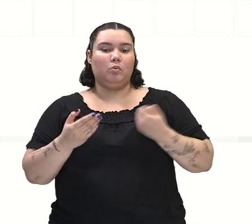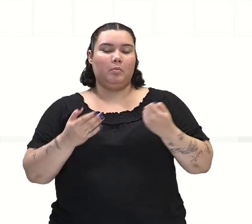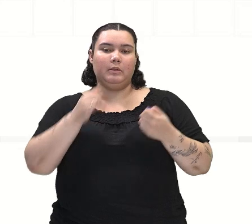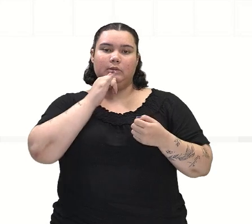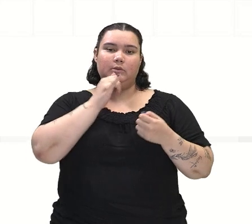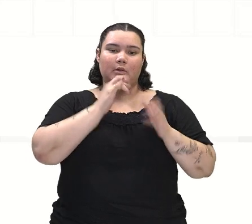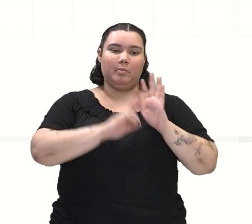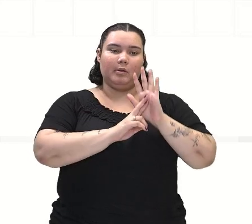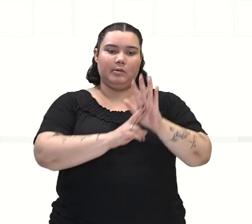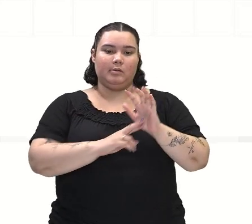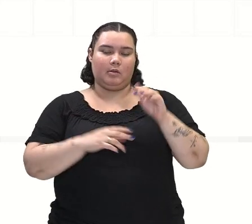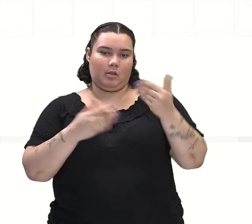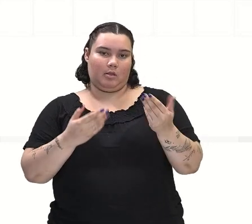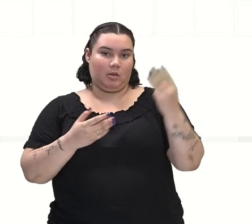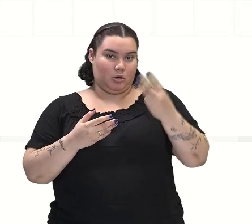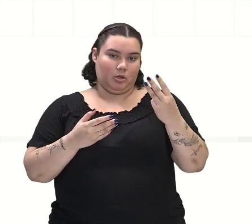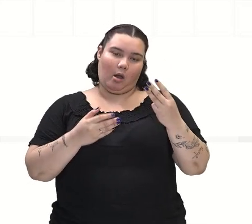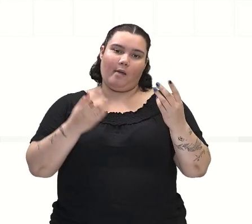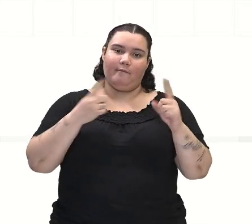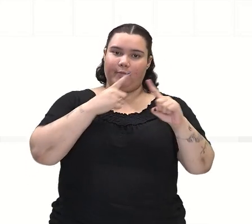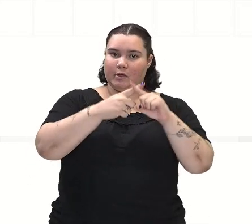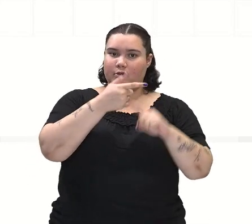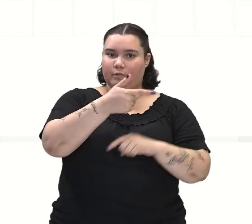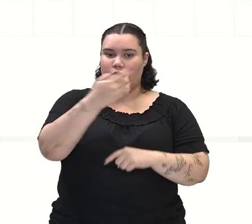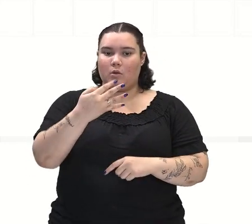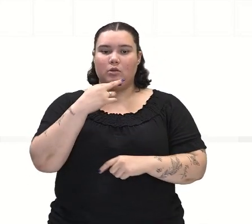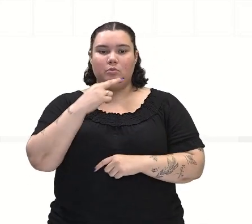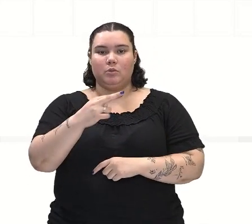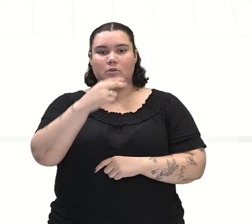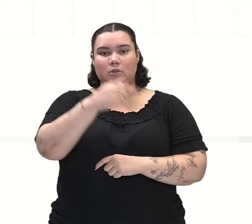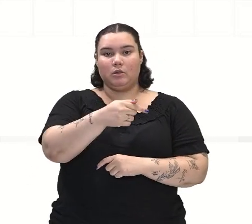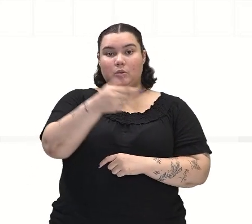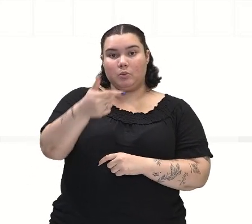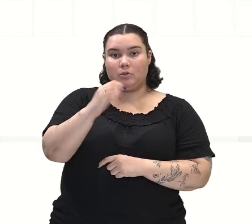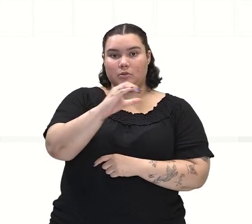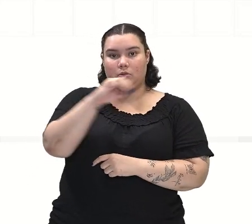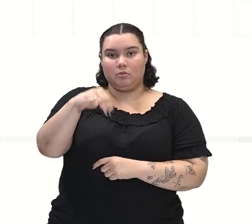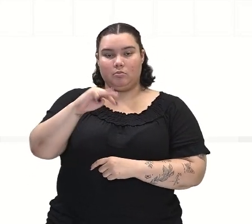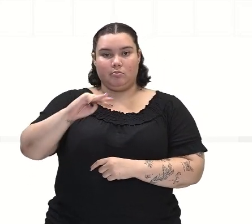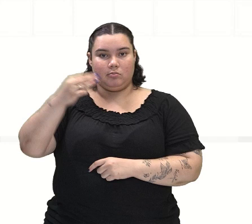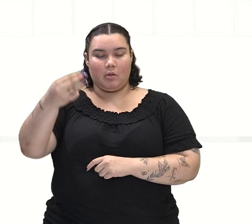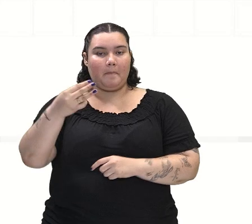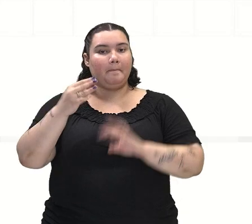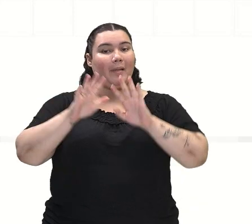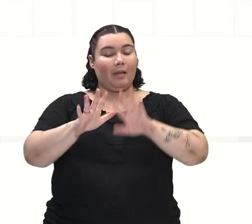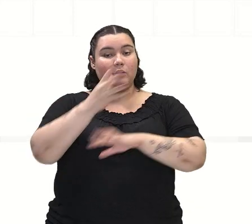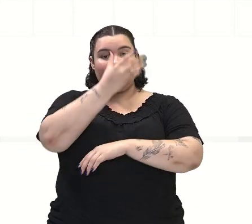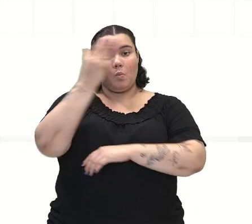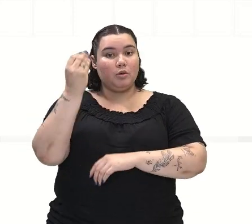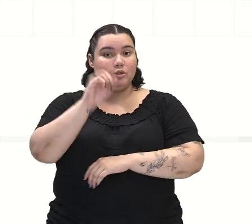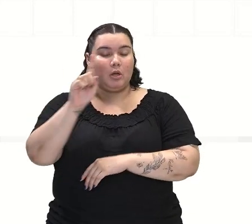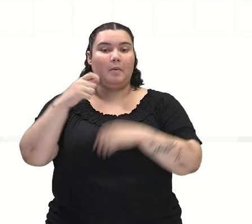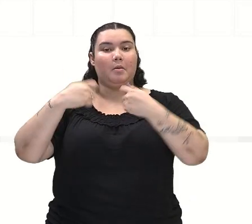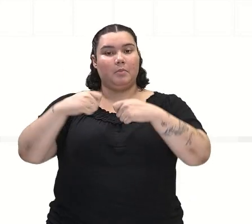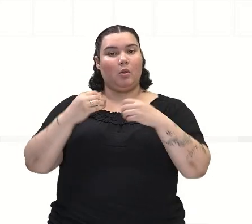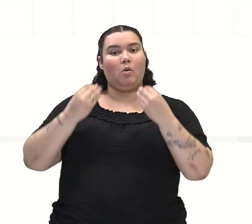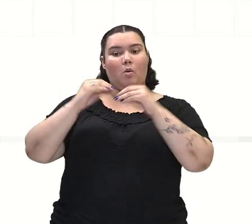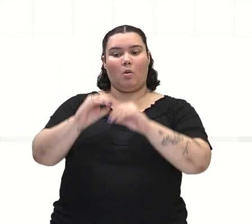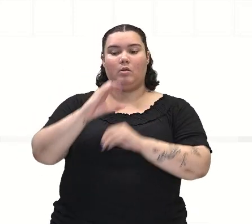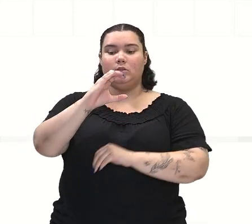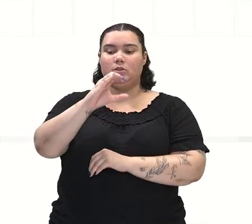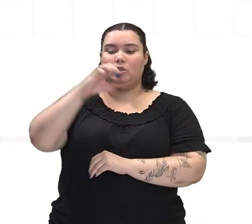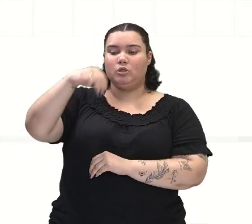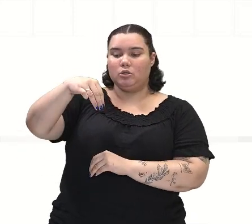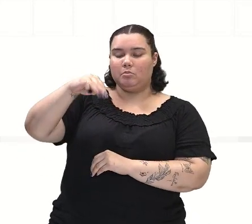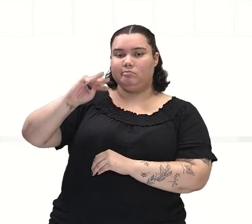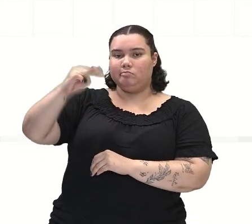A é de 72 centímetros cúbicos, né? Não devemos esquecer de colocar a unidade de medida elevada ao cubo,